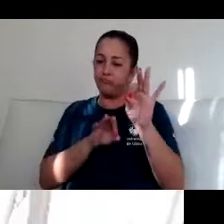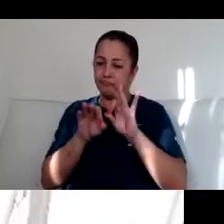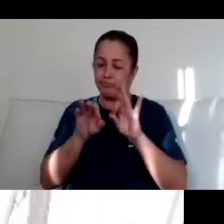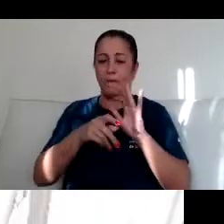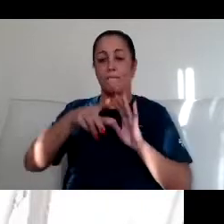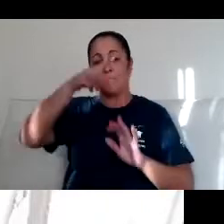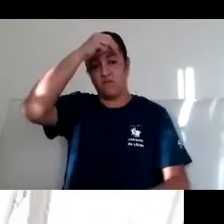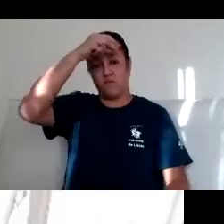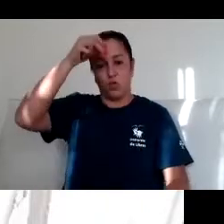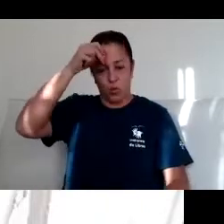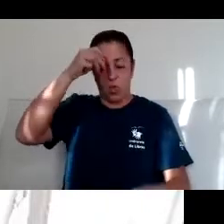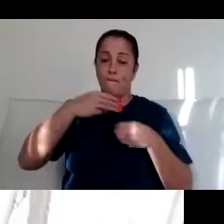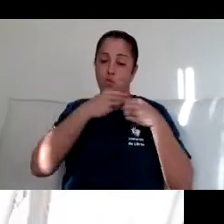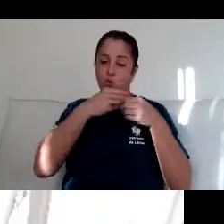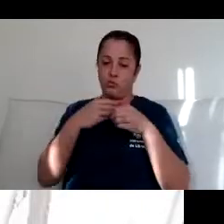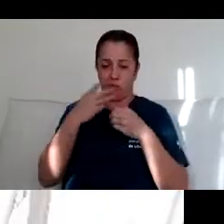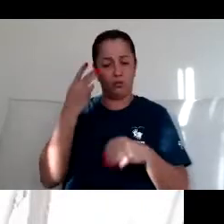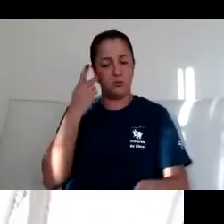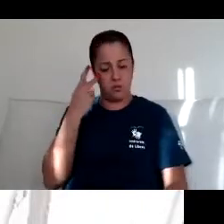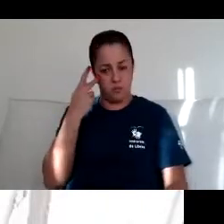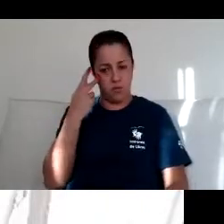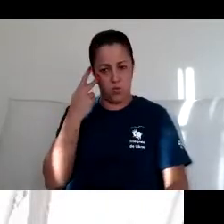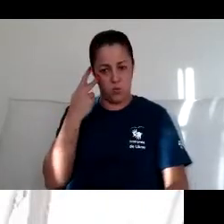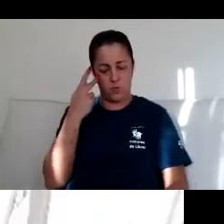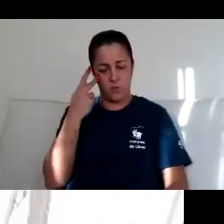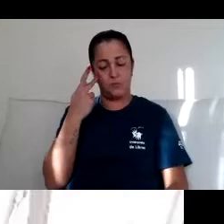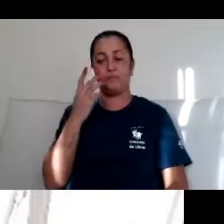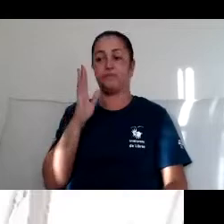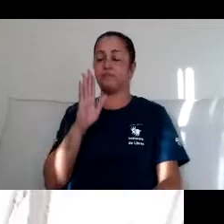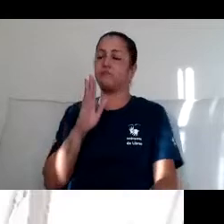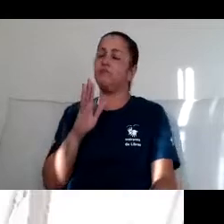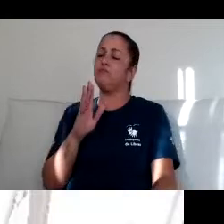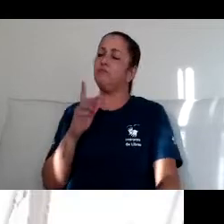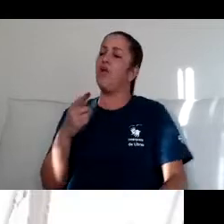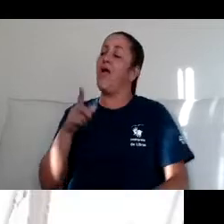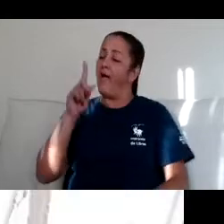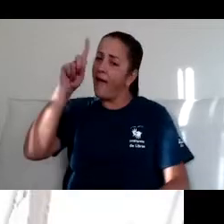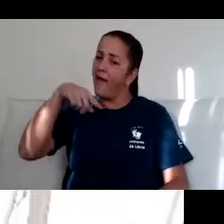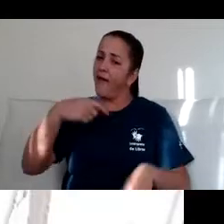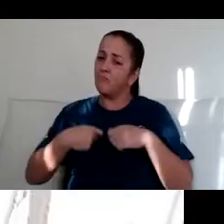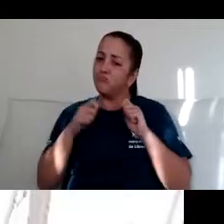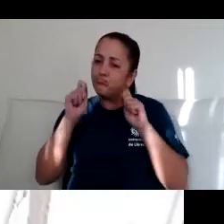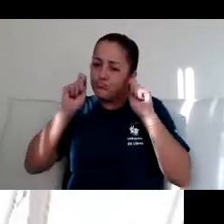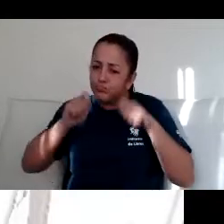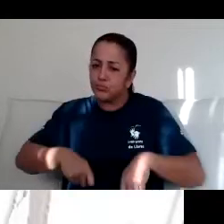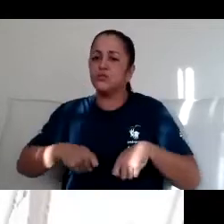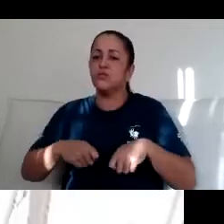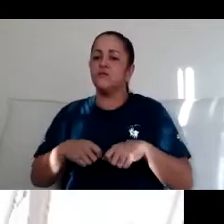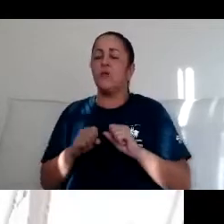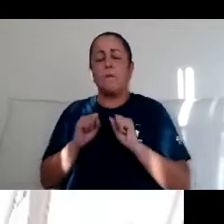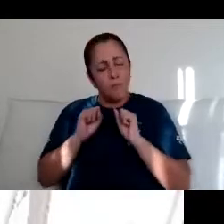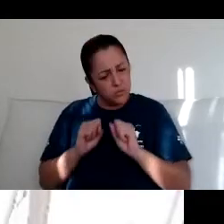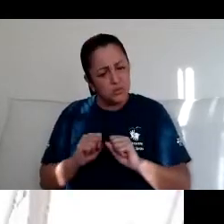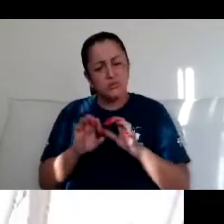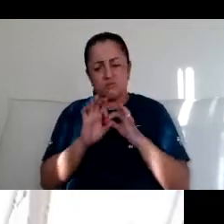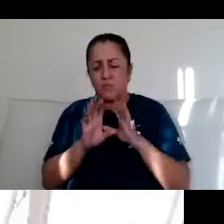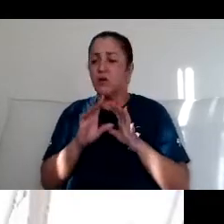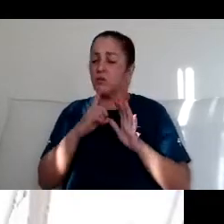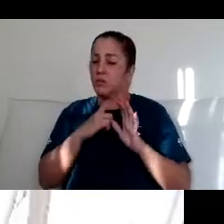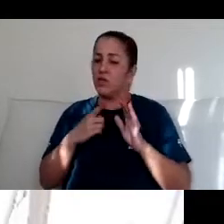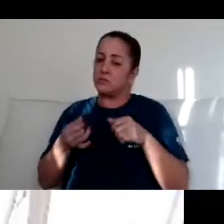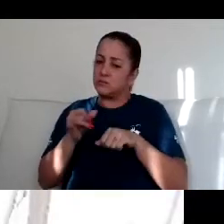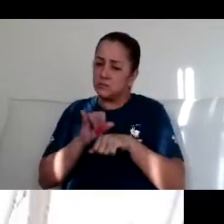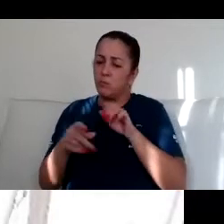Paulo. Neste momento, era possível a contratação de pessoas para compor o quadro de funcionários do Centro de